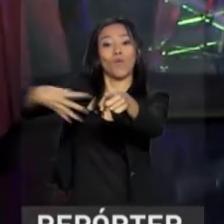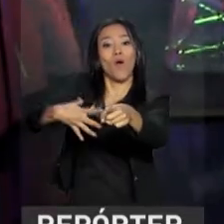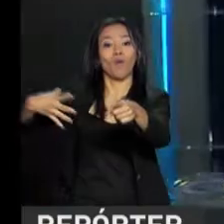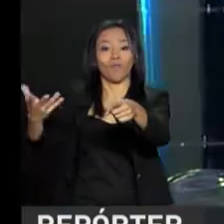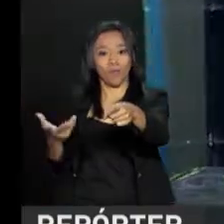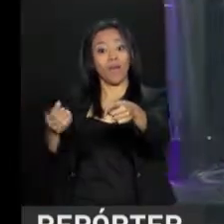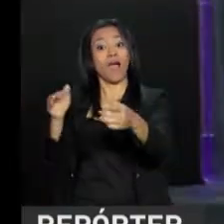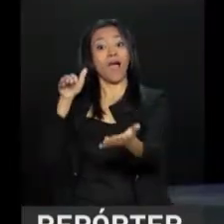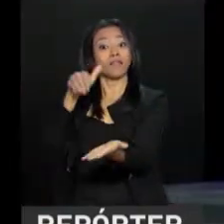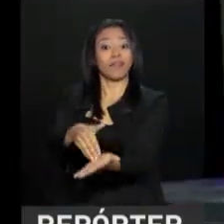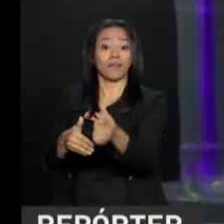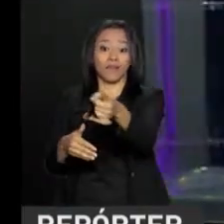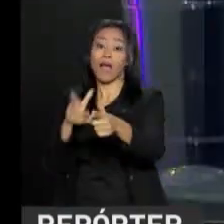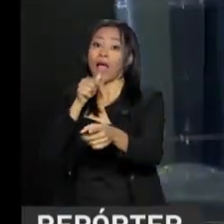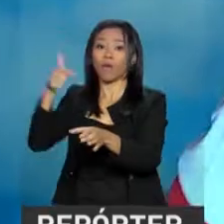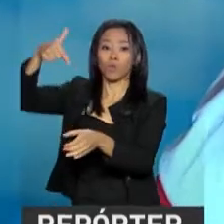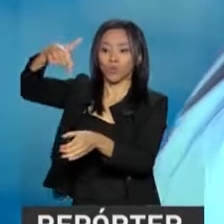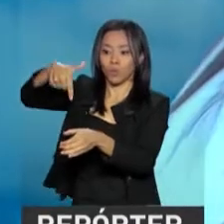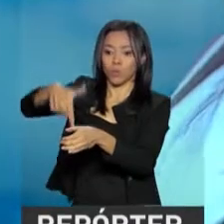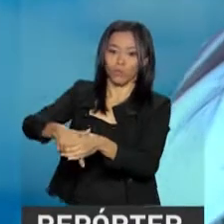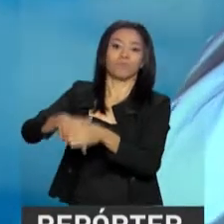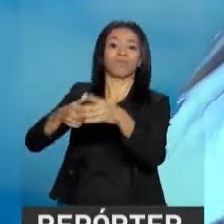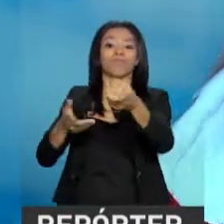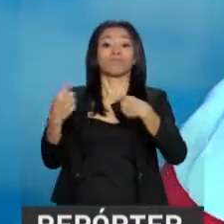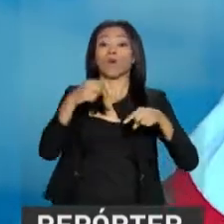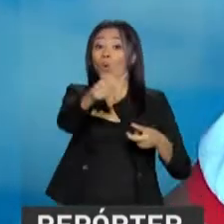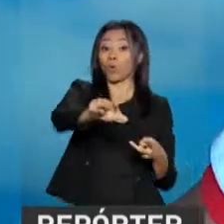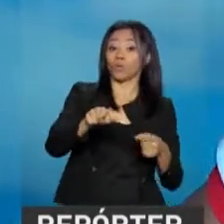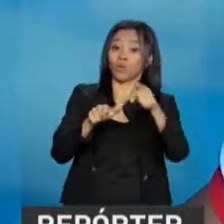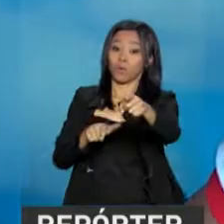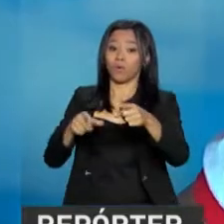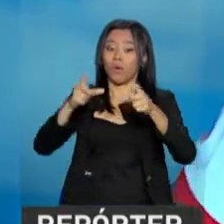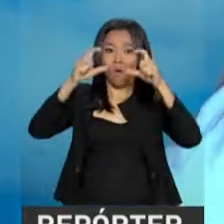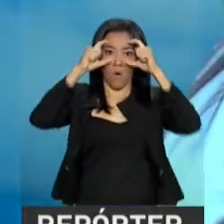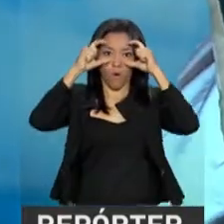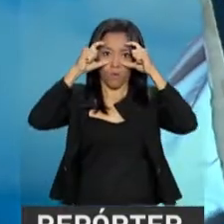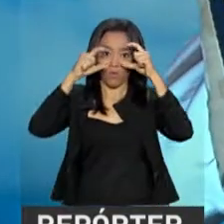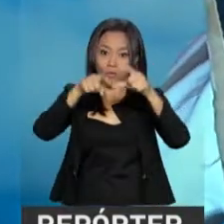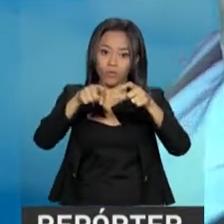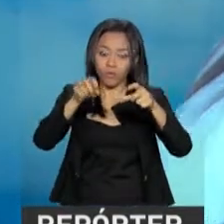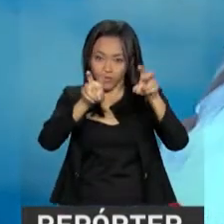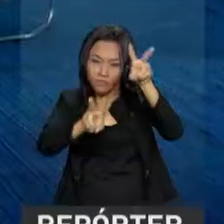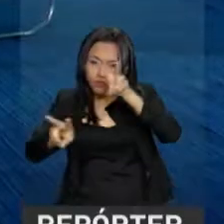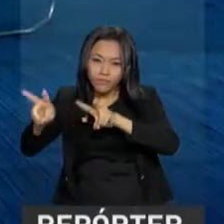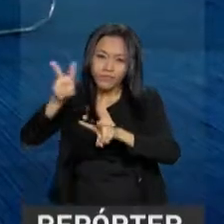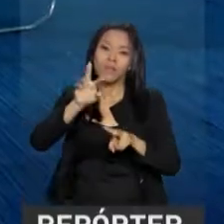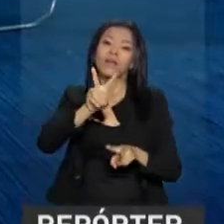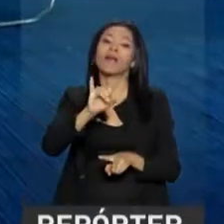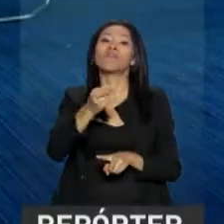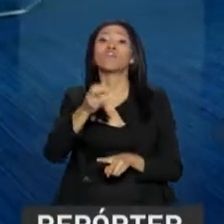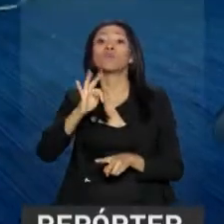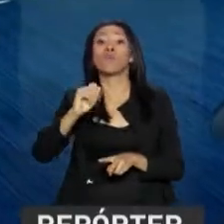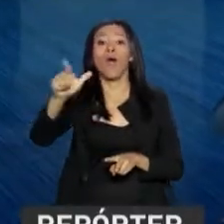até o envasamento de água já aqui usando um óculos de realidade virtual é possível simular um vôo